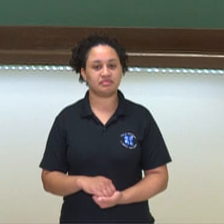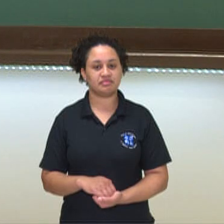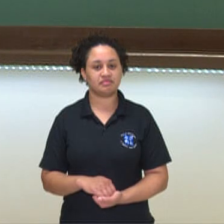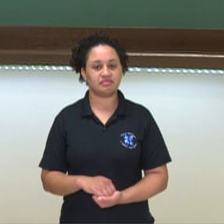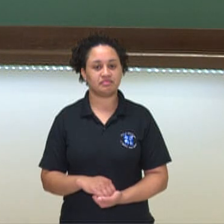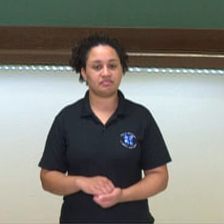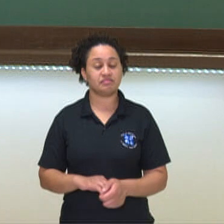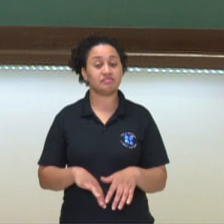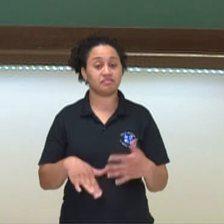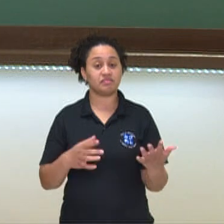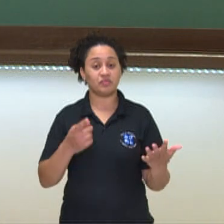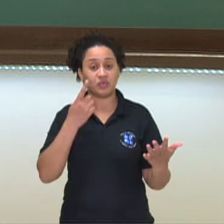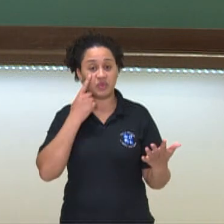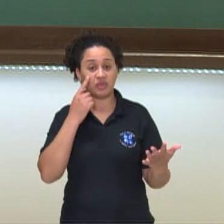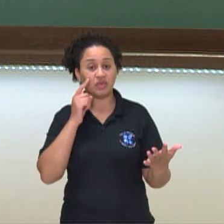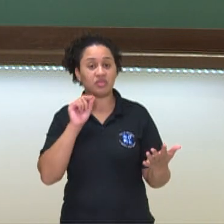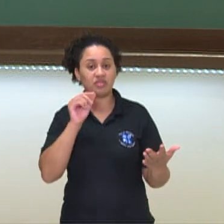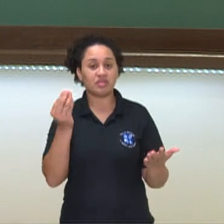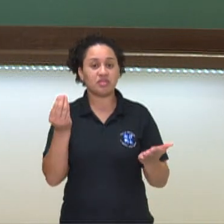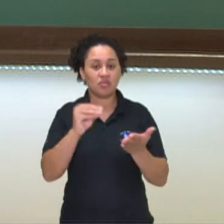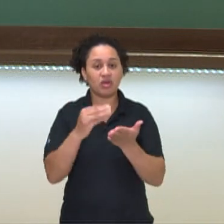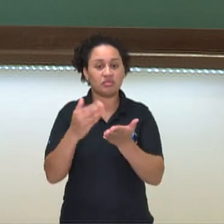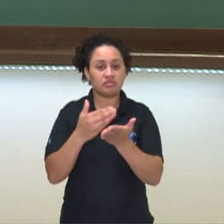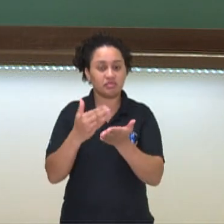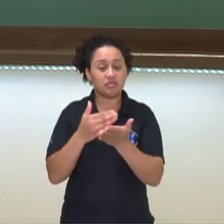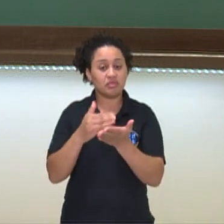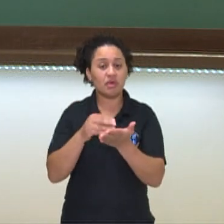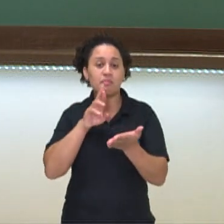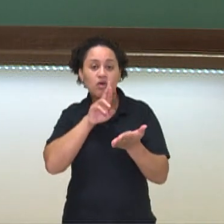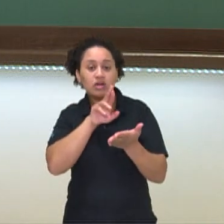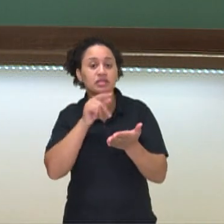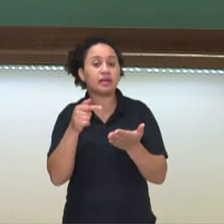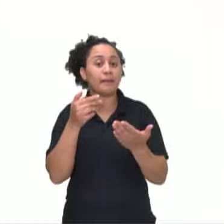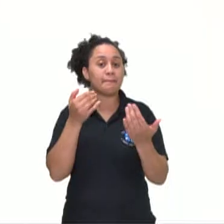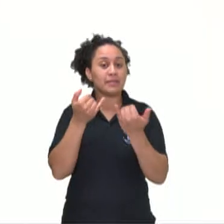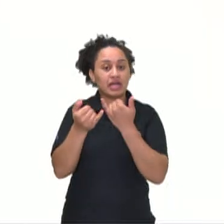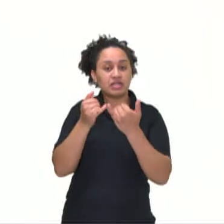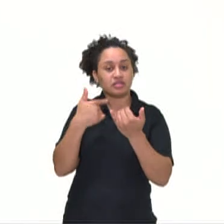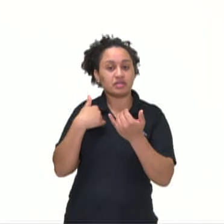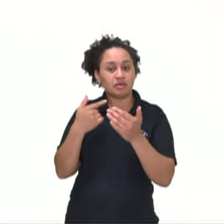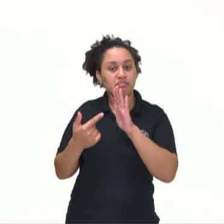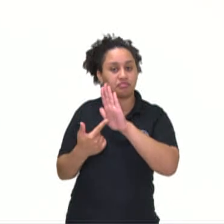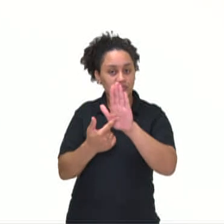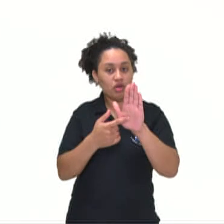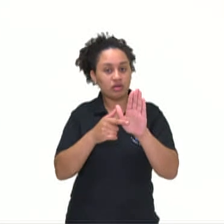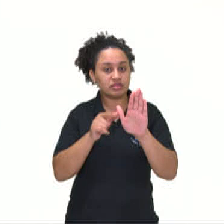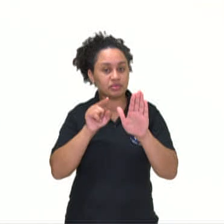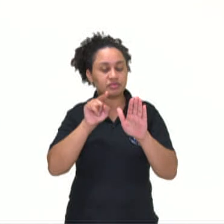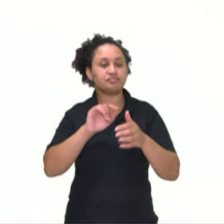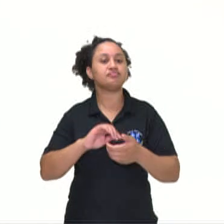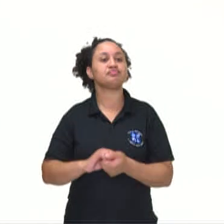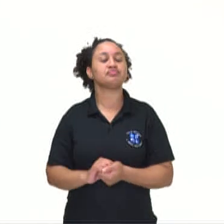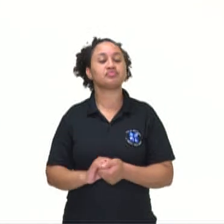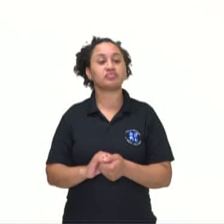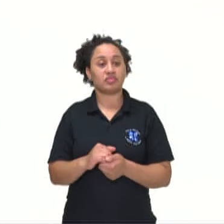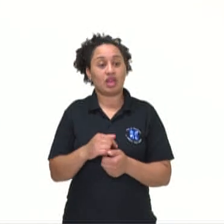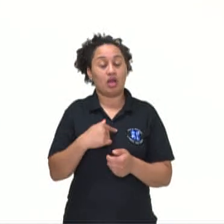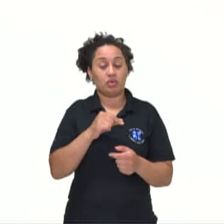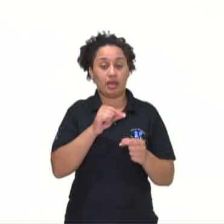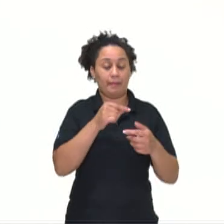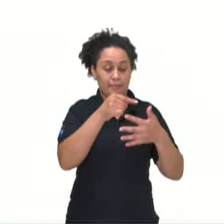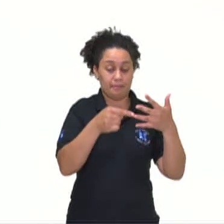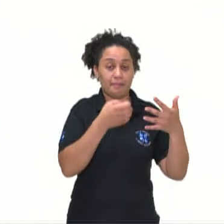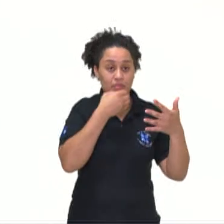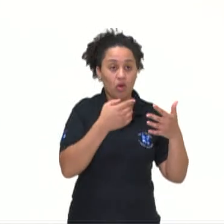Muito bem. Confere aí se aquilo que você colocou no caderno condiz com o que eu vou apresentar para você. Ó. A vantagem facilita a relação com quem está